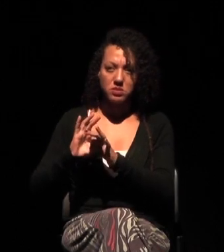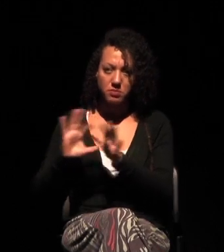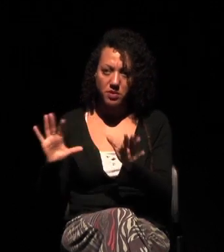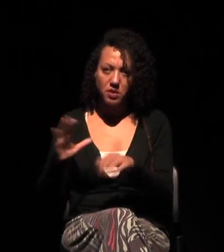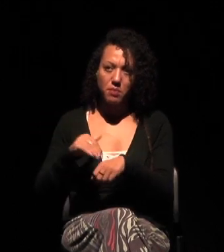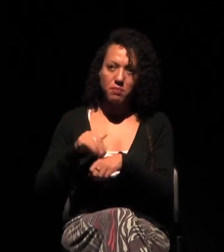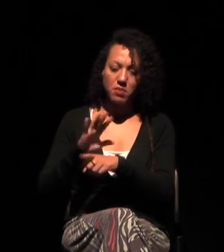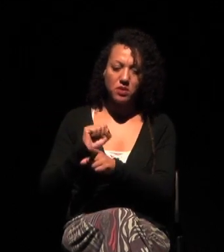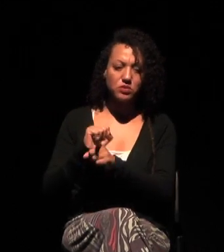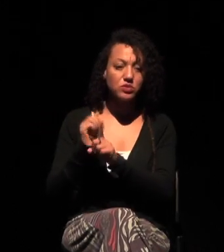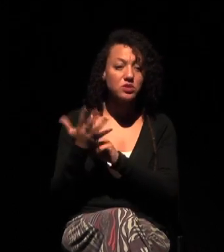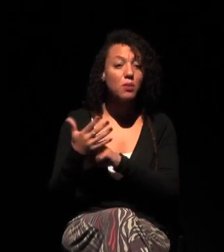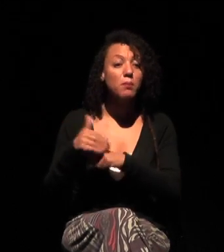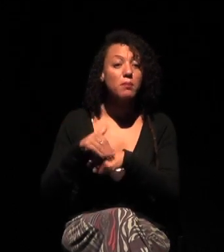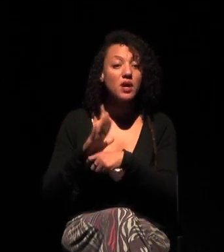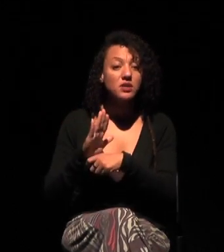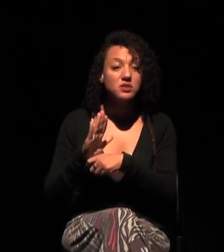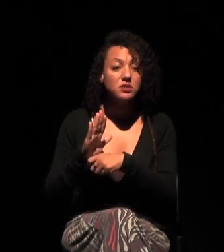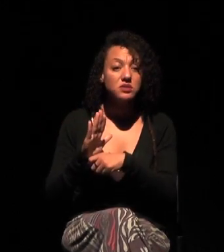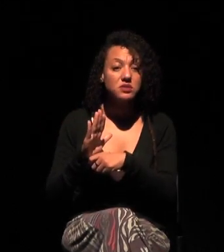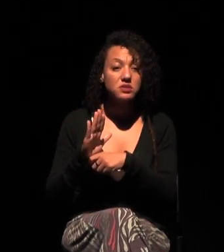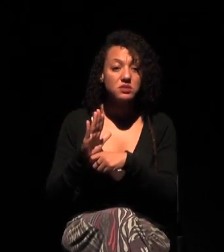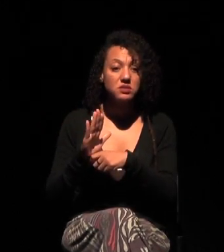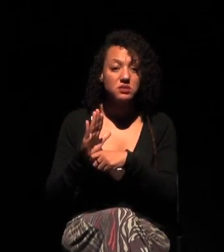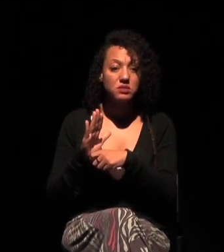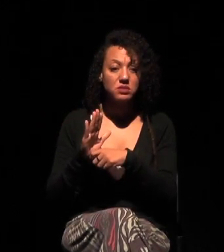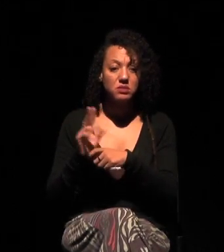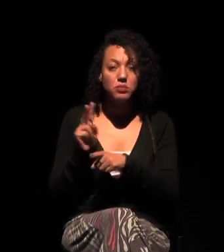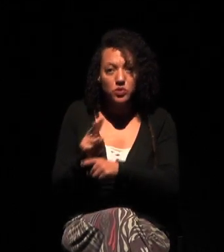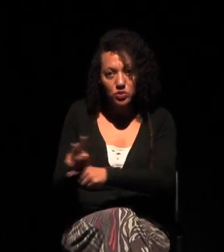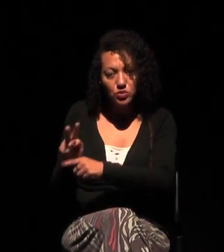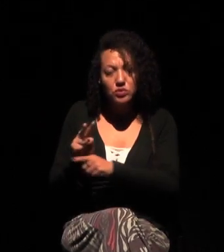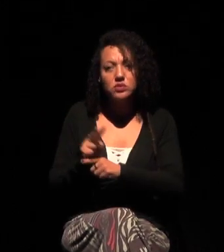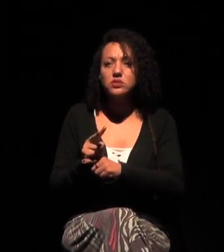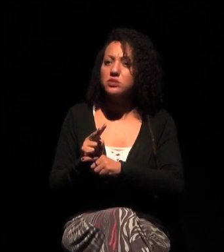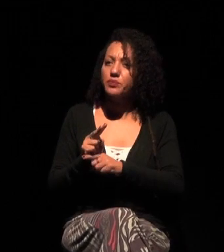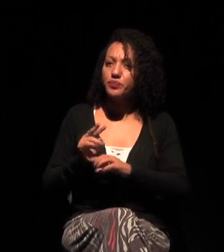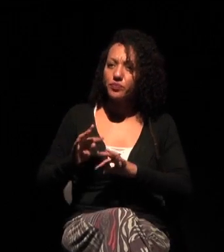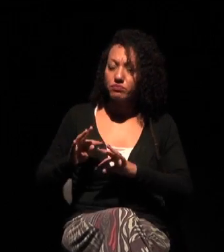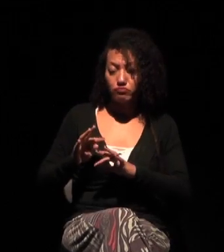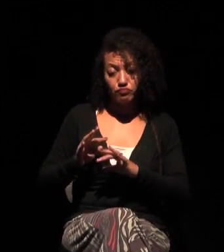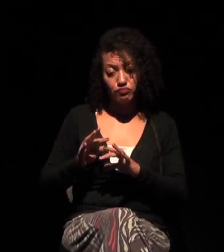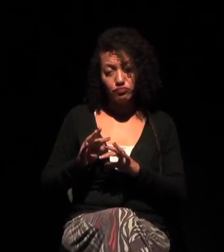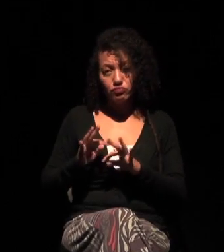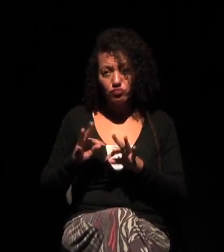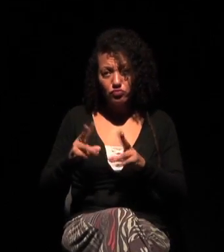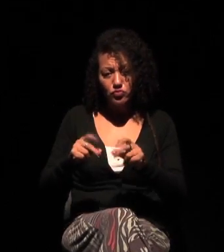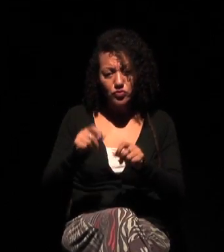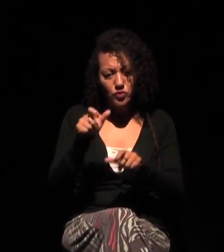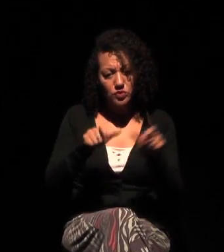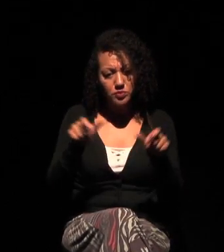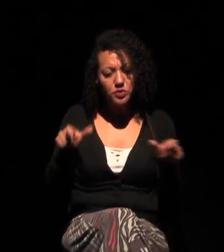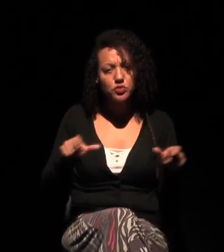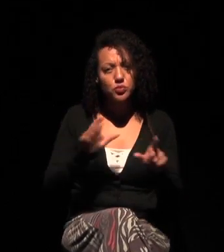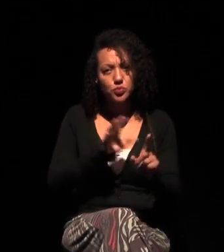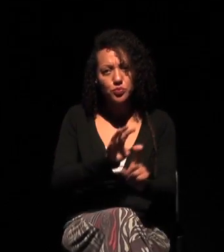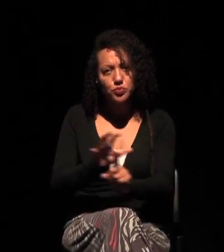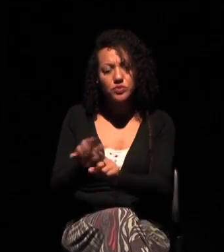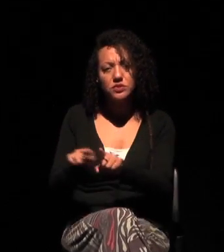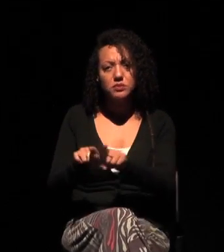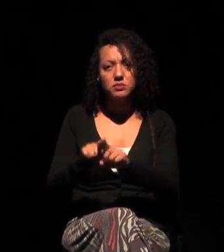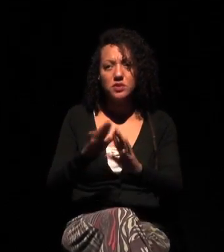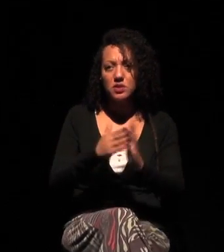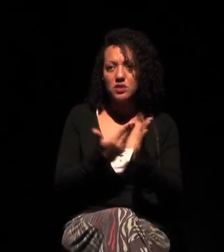protecionista foi sendo imprimido a todo mundo como também a questão das escolas um